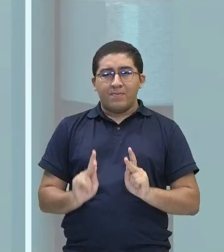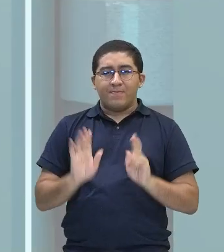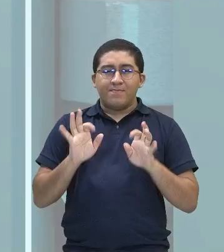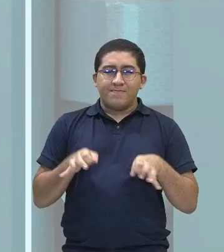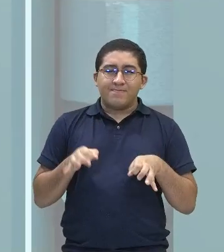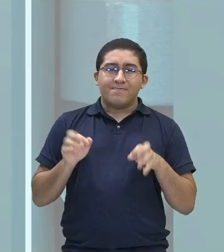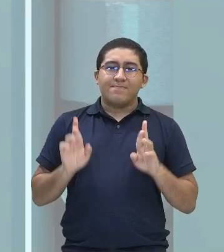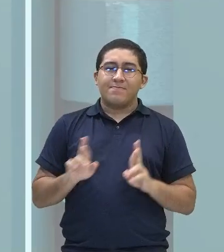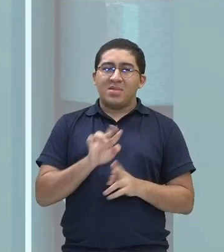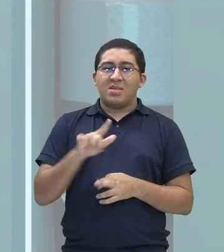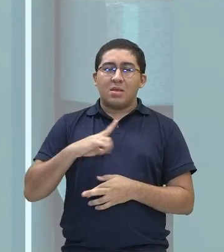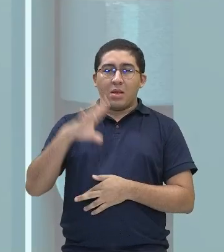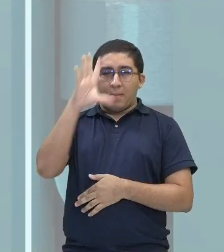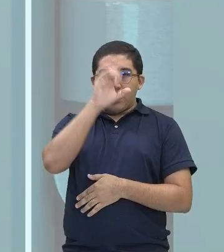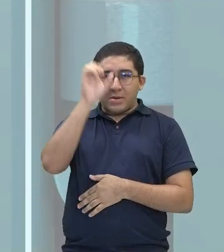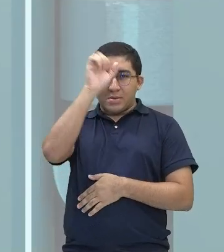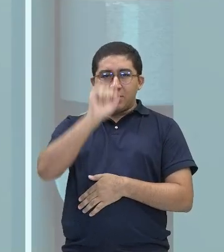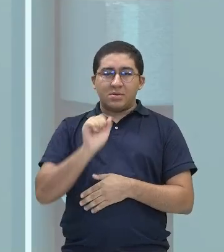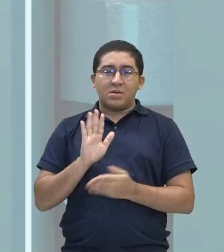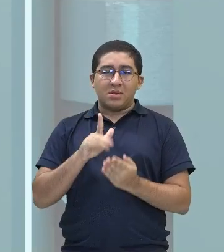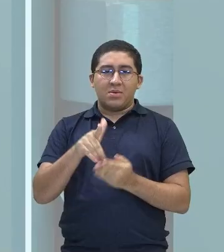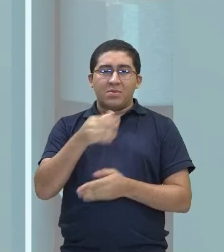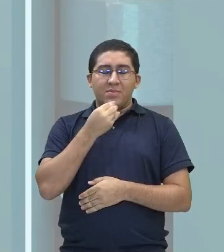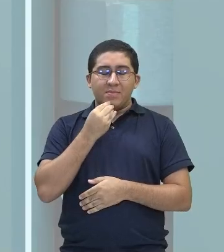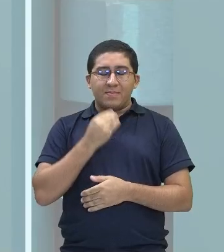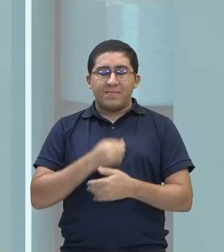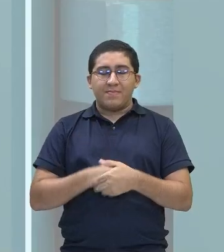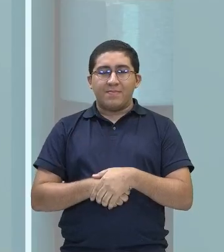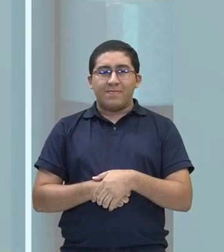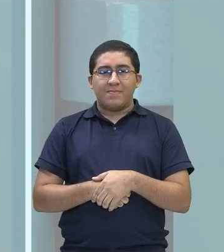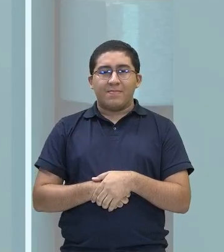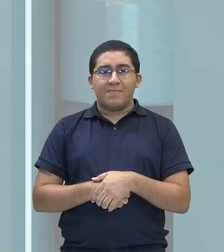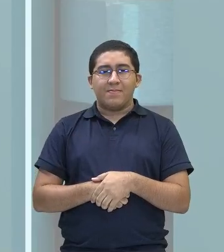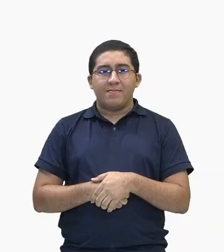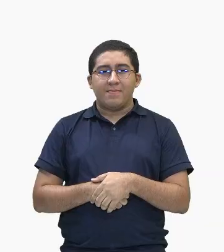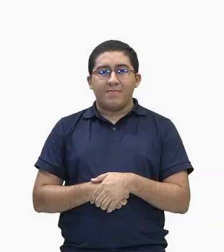Espero que vocês tenham compreendido e a gente se vê. Até mais.